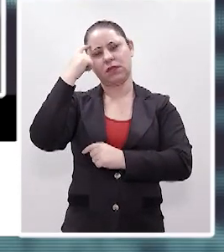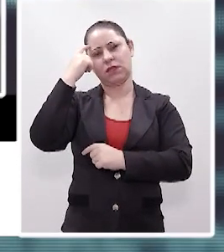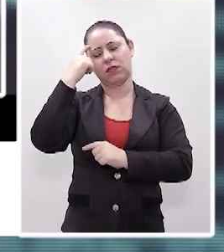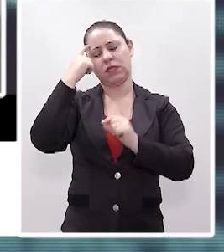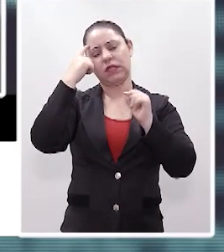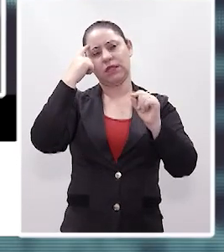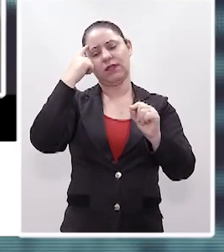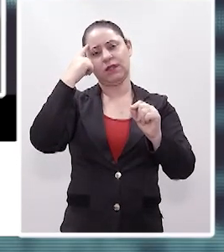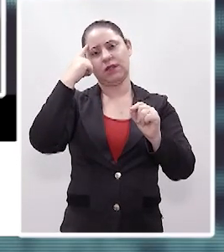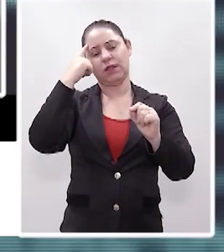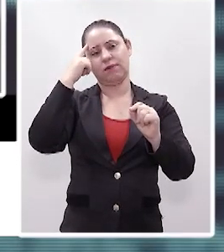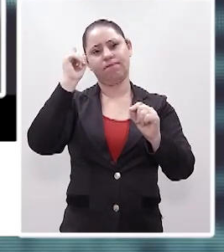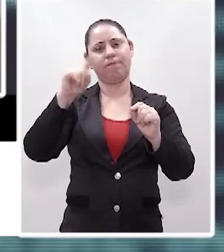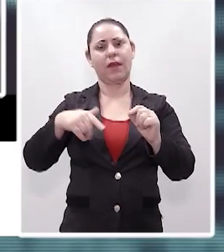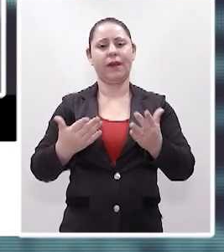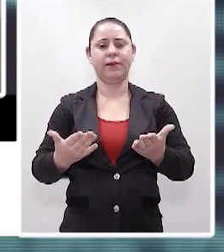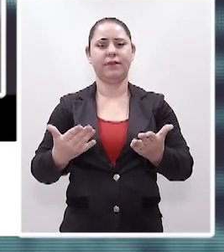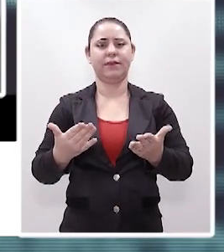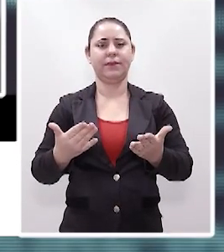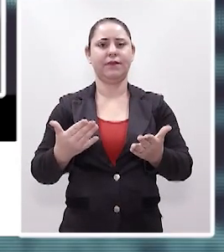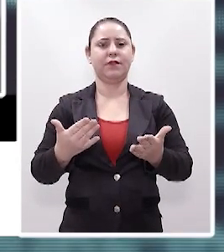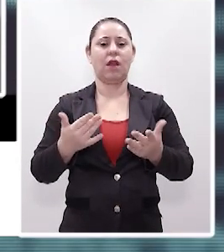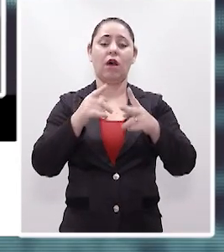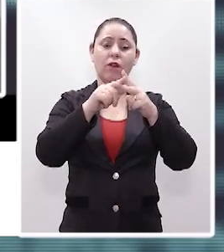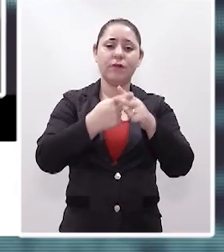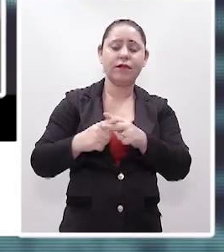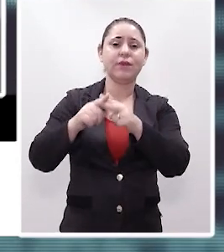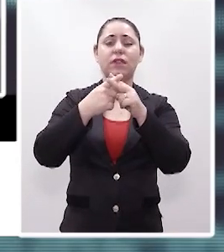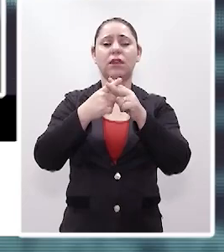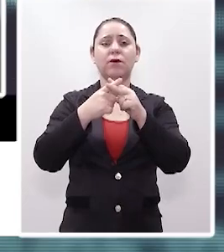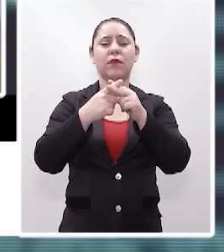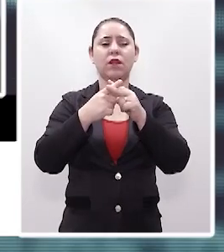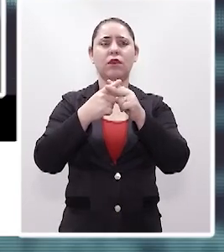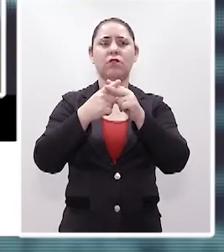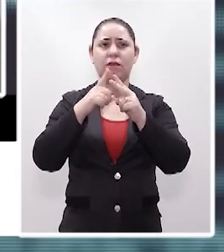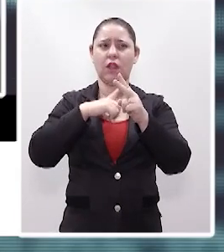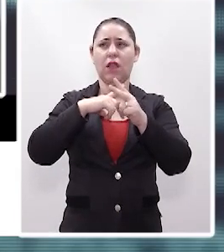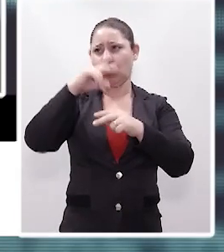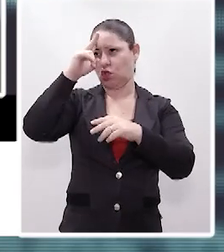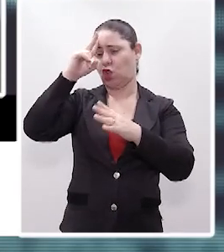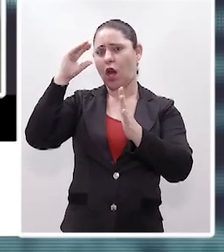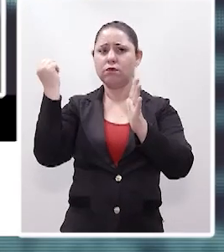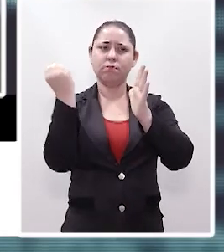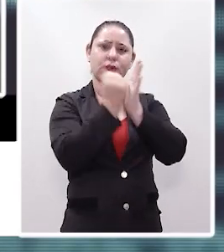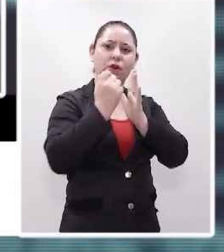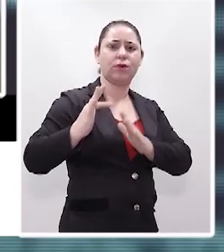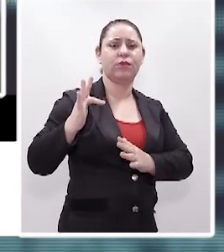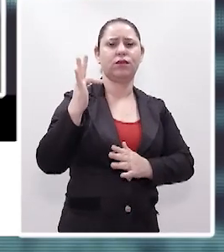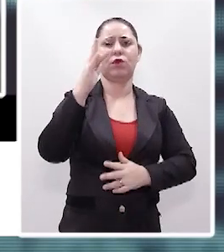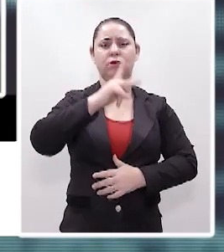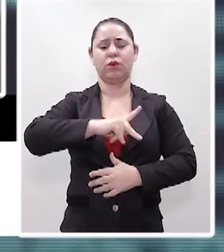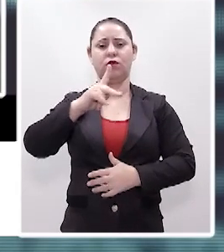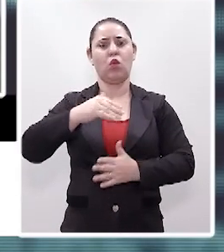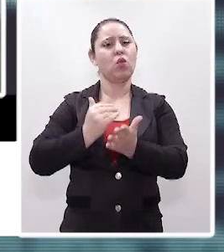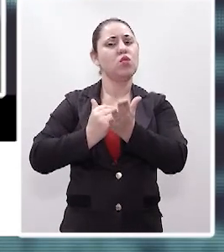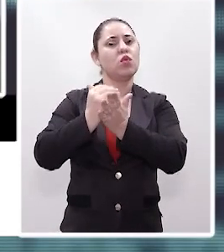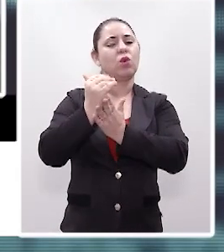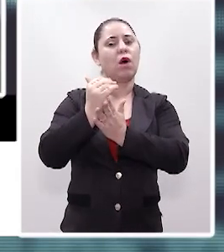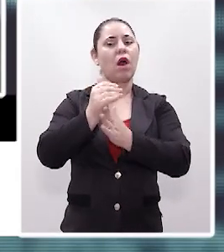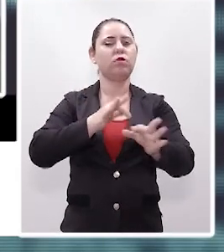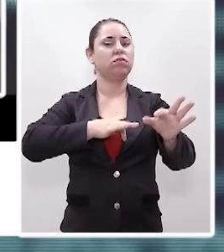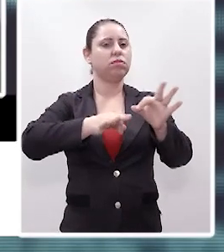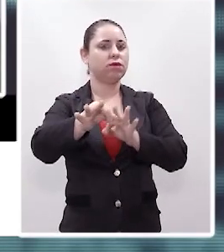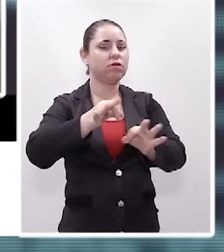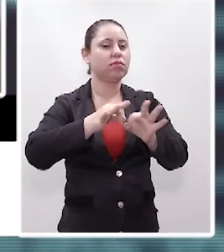pelo menos nisso, essas ferramentas novas, elas vão deixar um legado, talvez, para o futuro, os professores começarem a